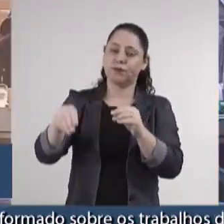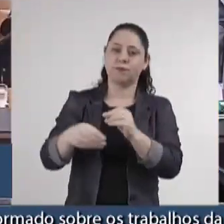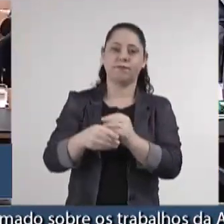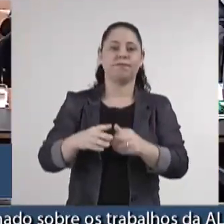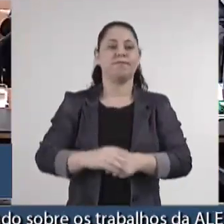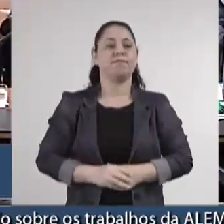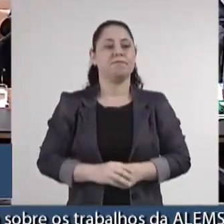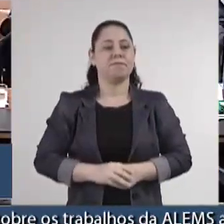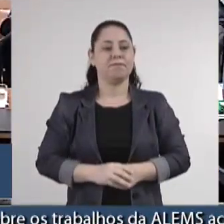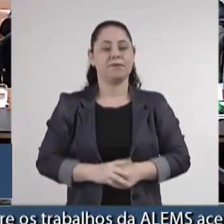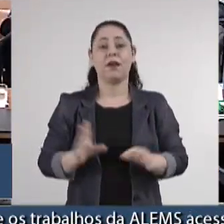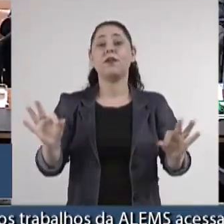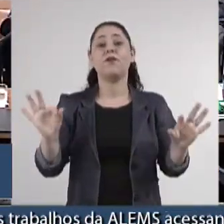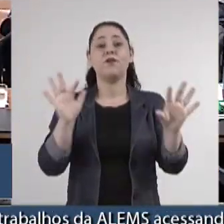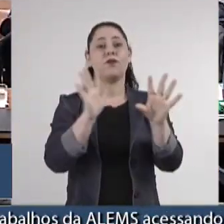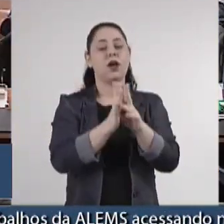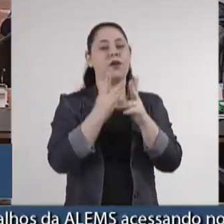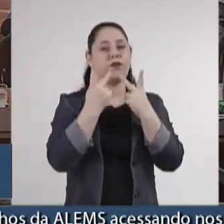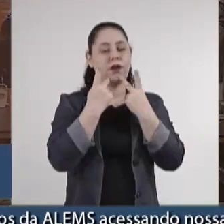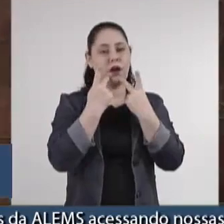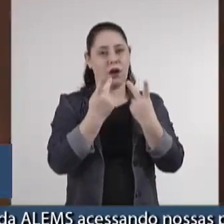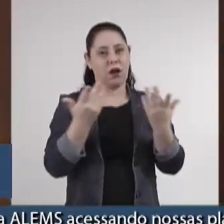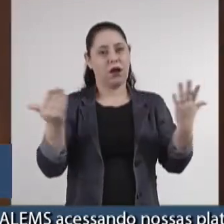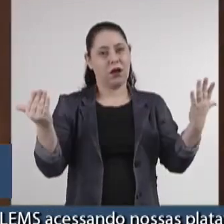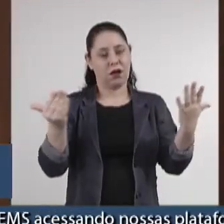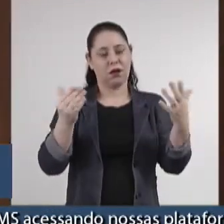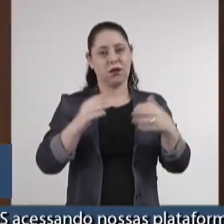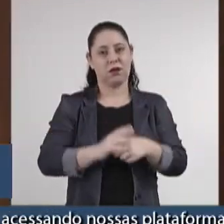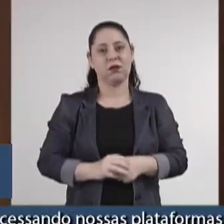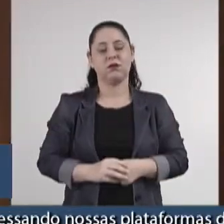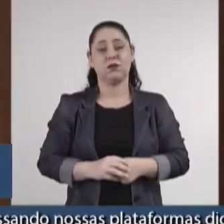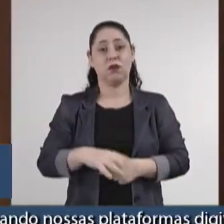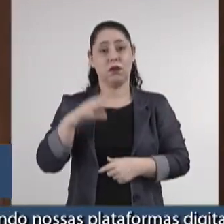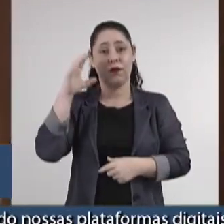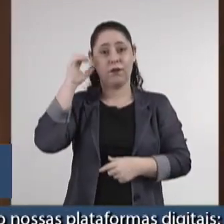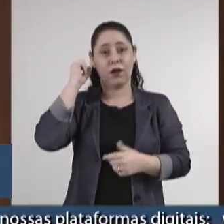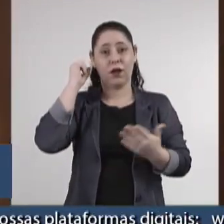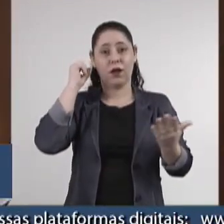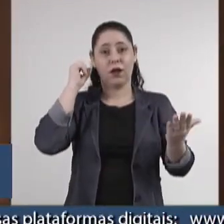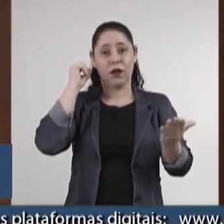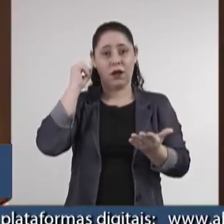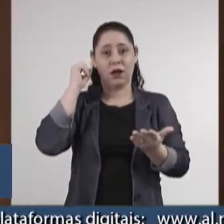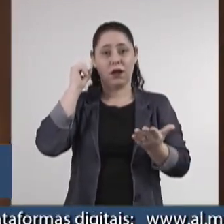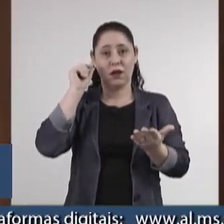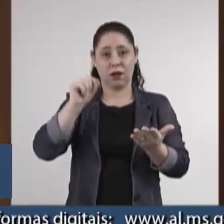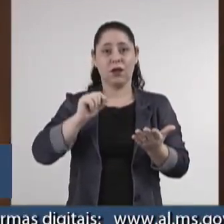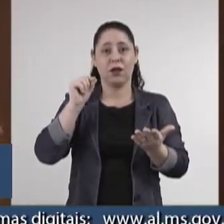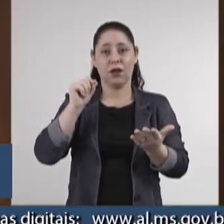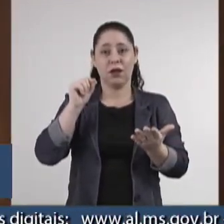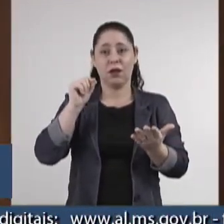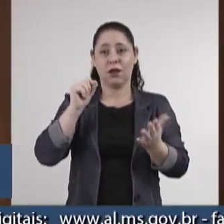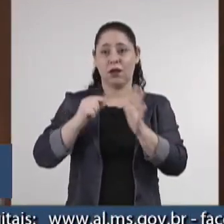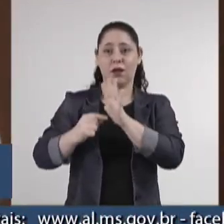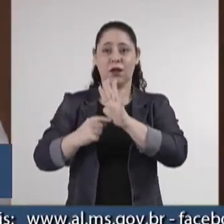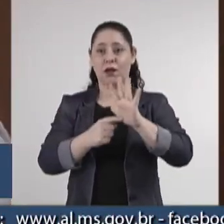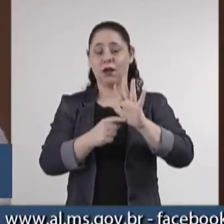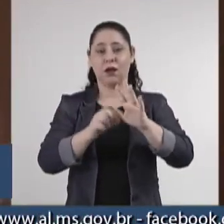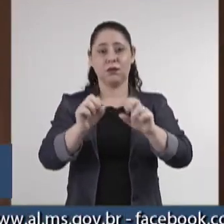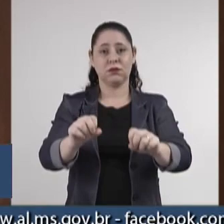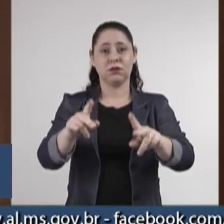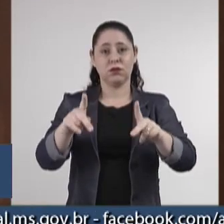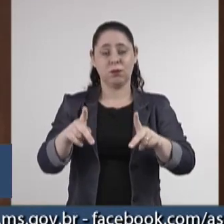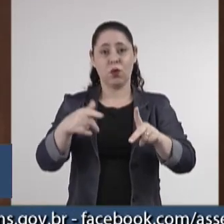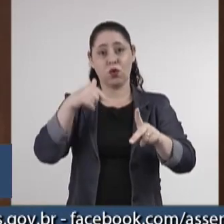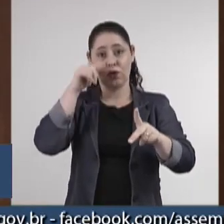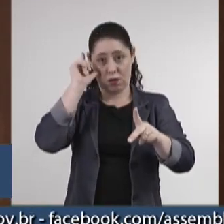adendo. Bom, concluindo a minha fala, né, o que nós ouvimos aqui foi o retrato da nossa audiência